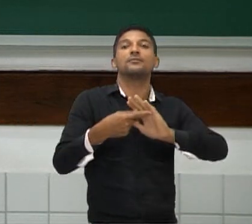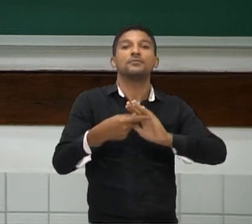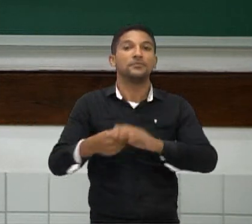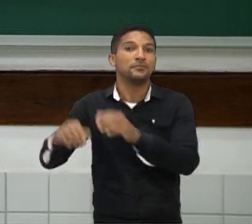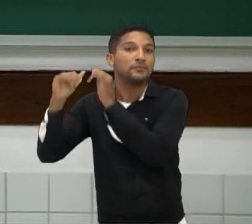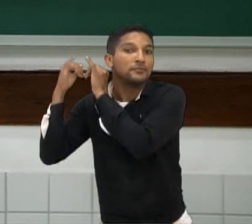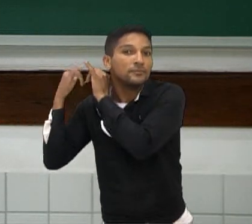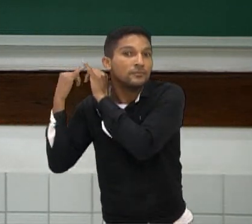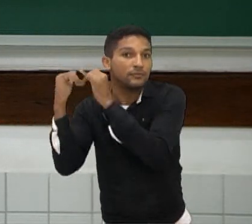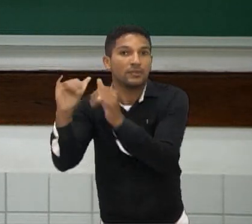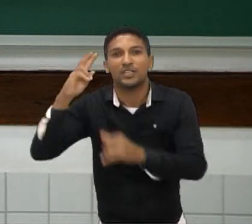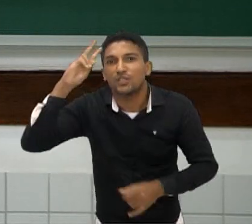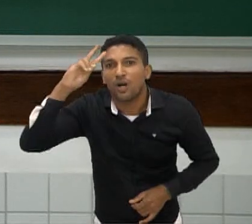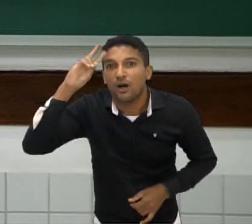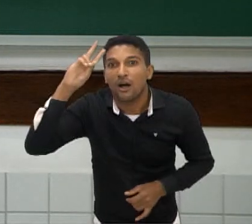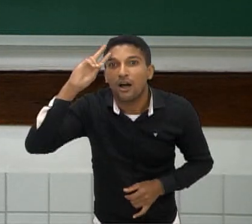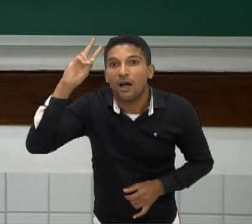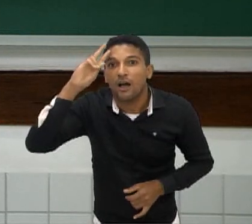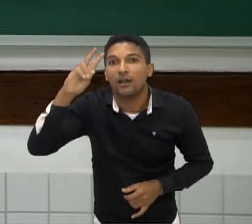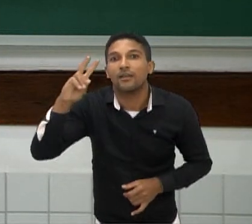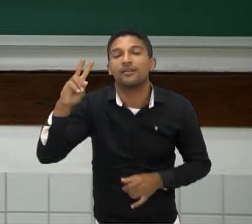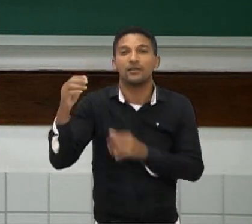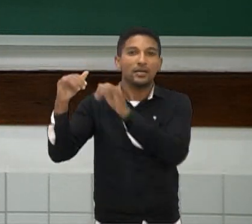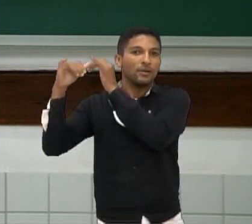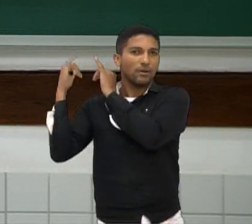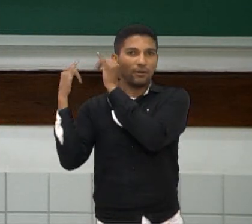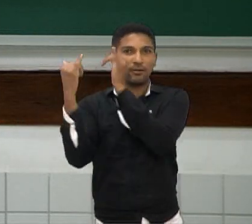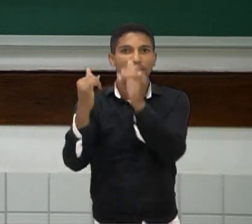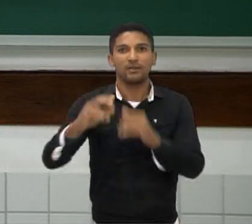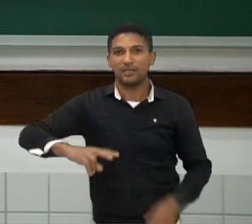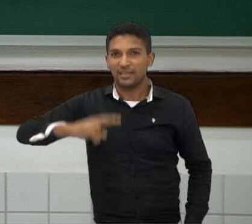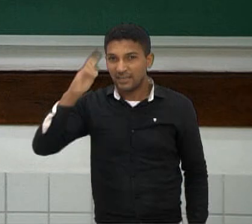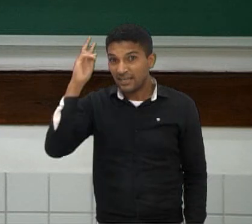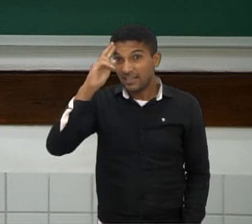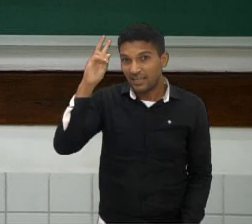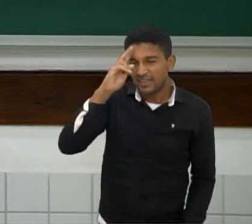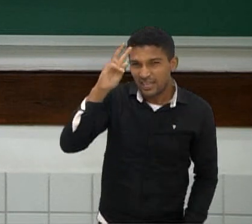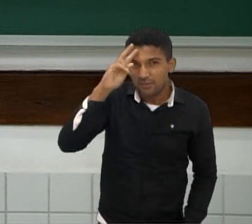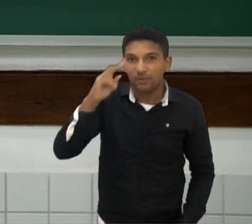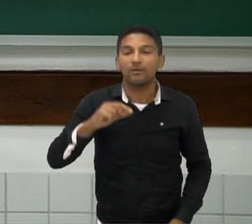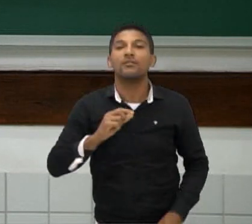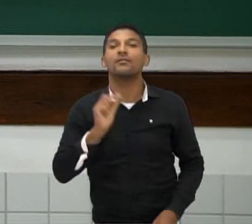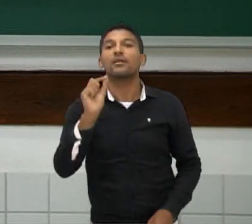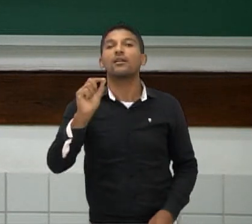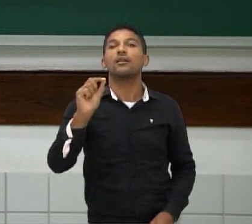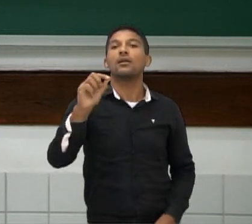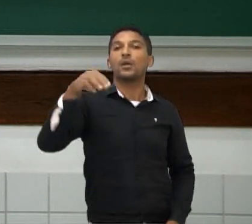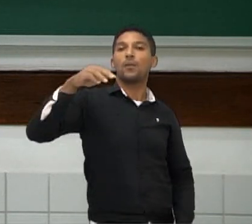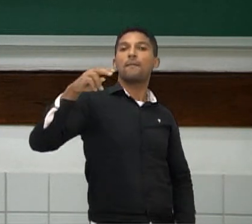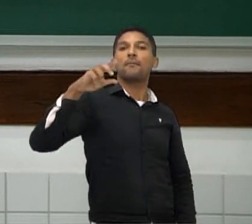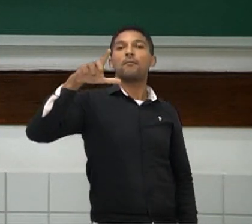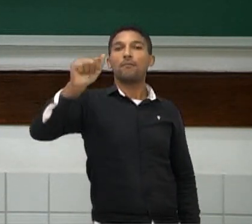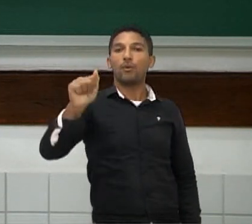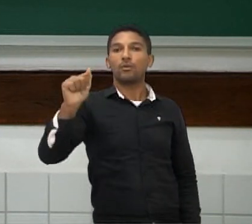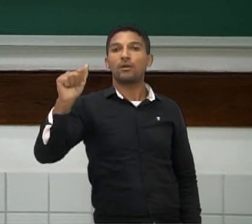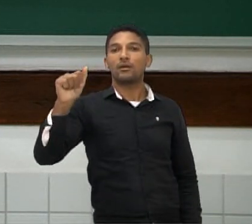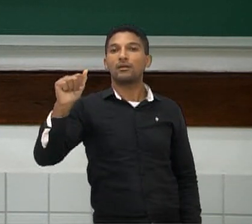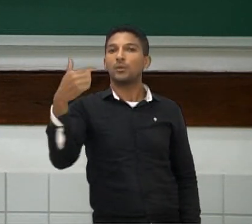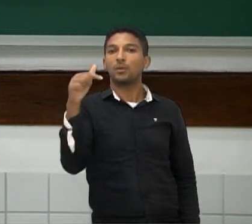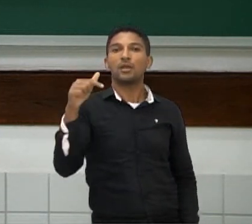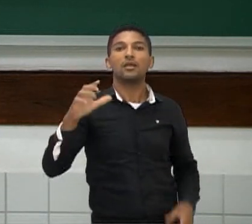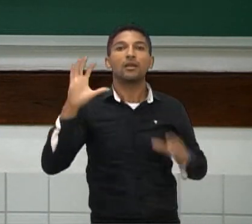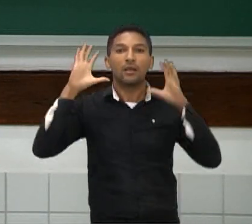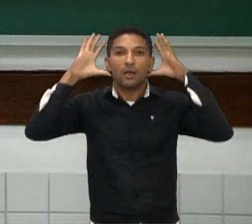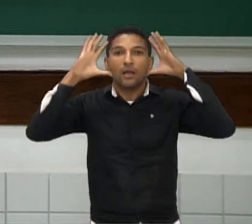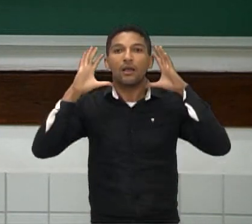na vida de vocês. Lembram da lenda Mula Sem Cabeça? O que aconteceu com a Mula Sem Cabeça? Ela se apaixonou pelo